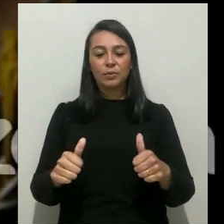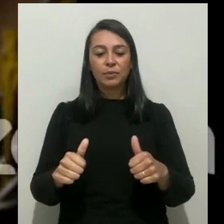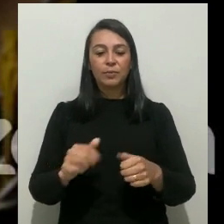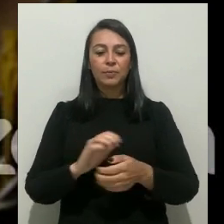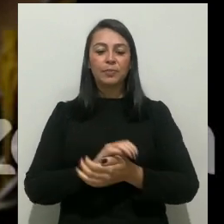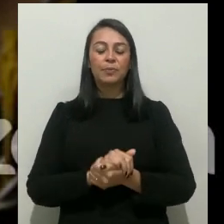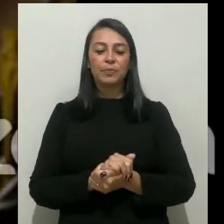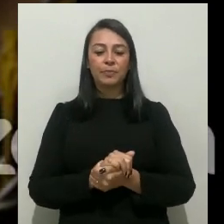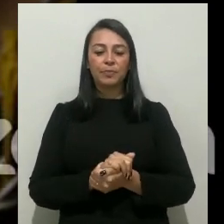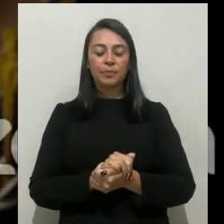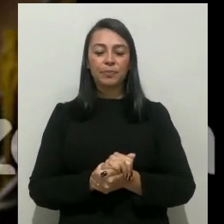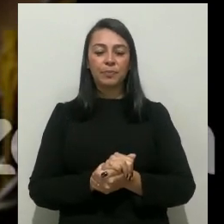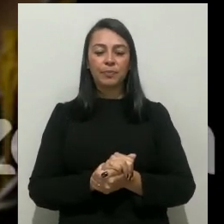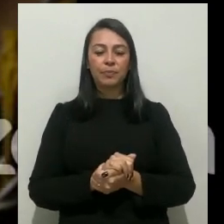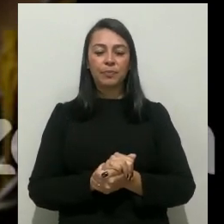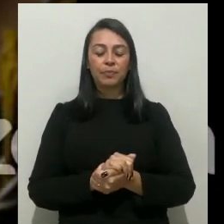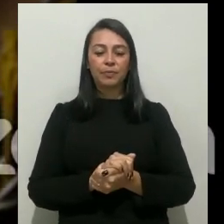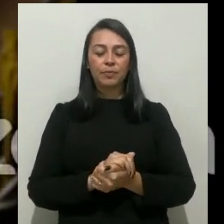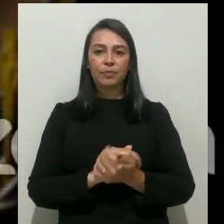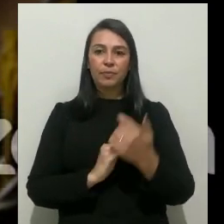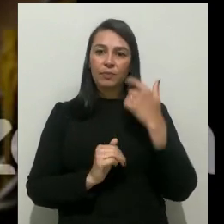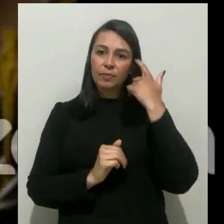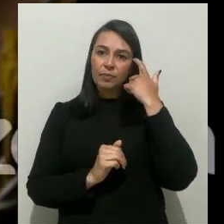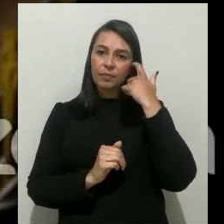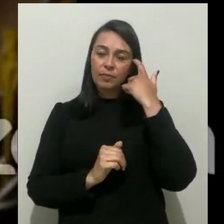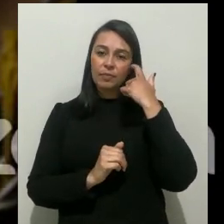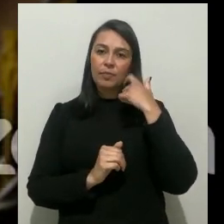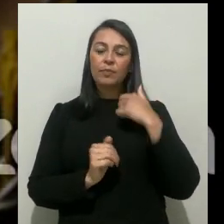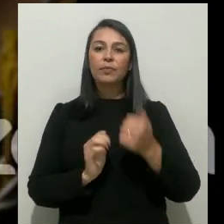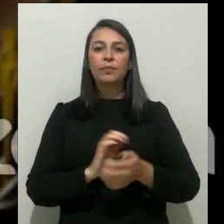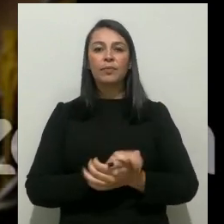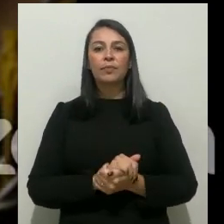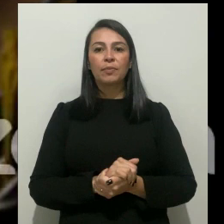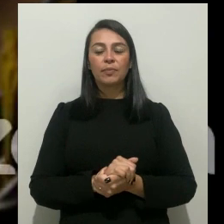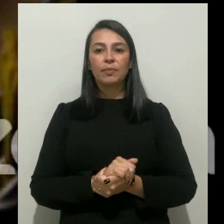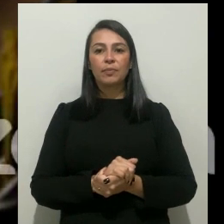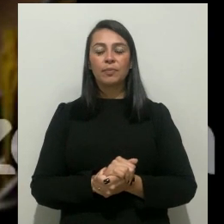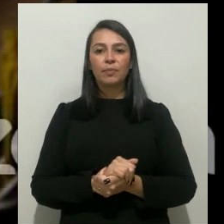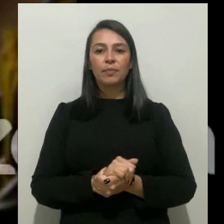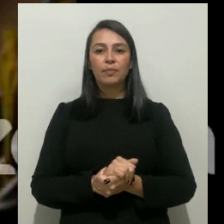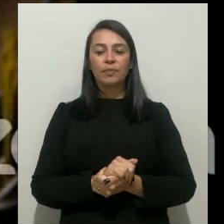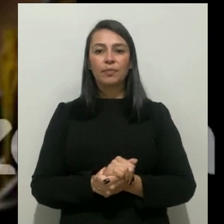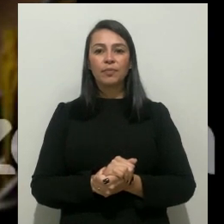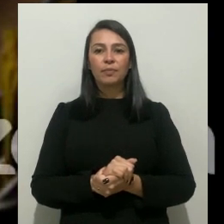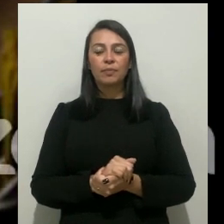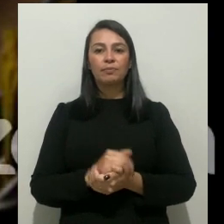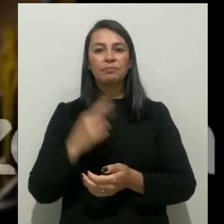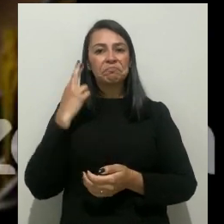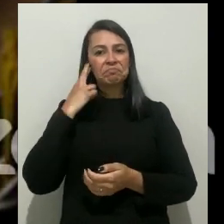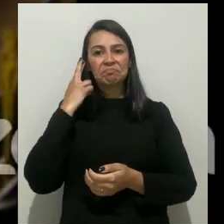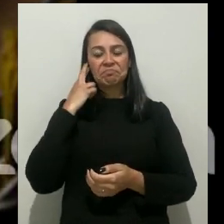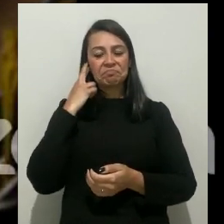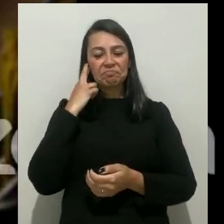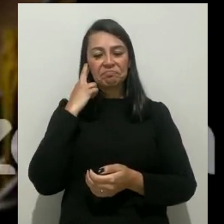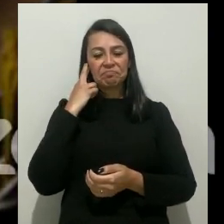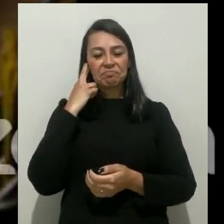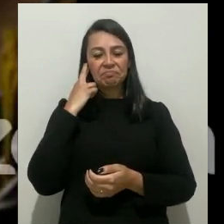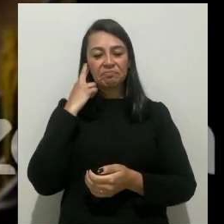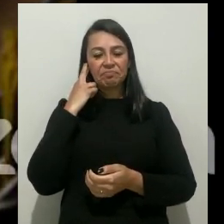intervenção menor para acompanhar o Estado estaria 10 anos depois, e foi essa intervenção que eu acompanhei em 2009 e